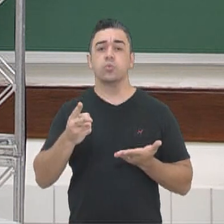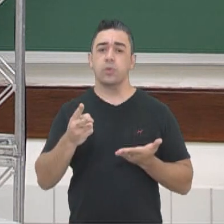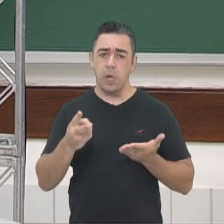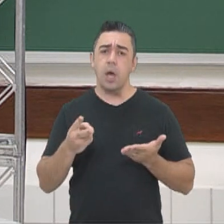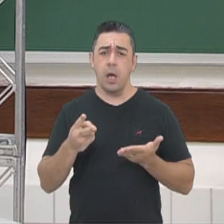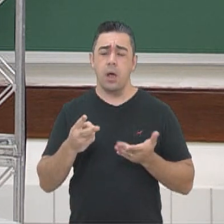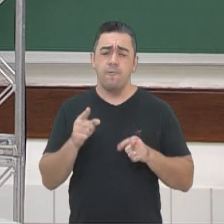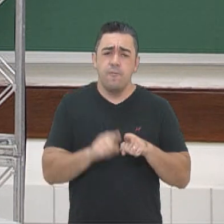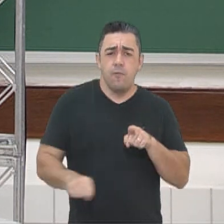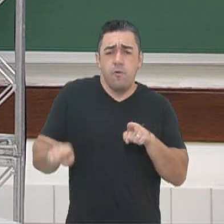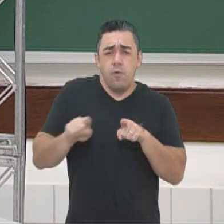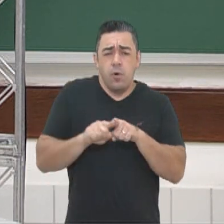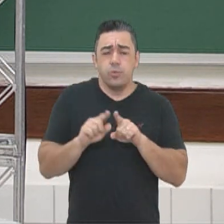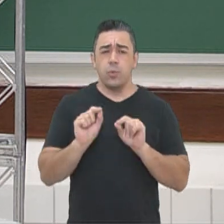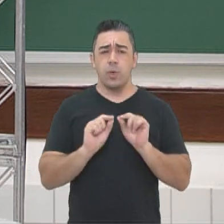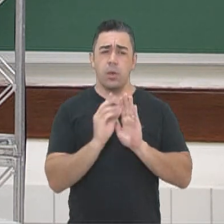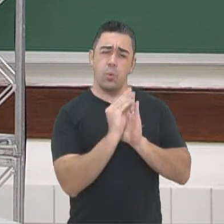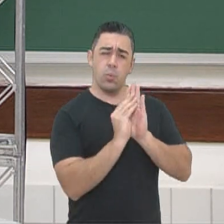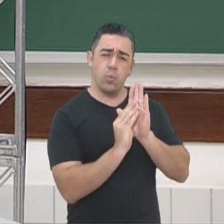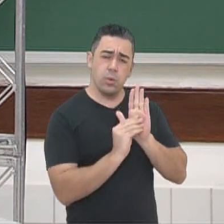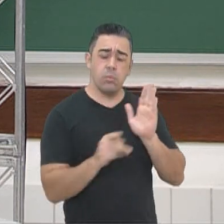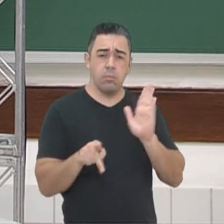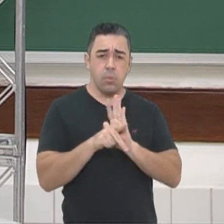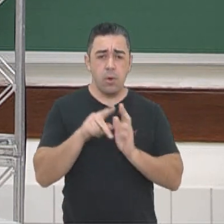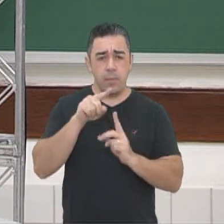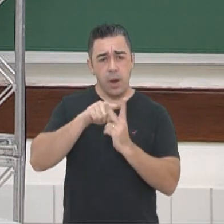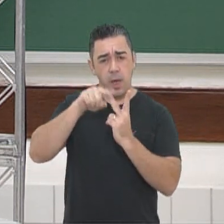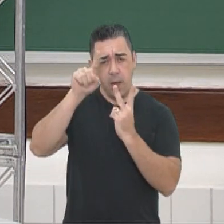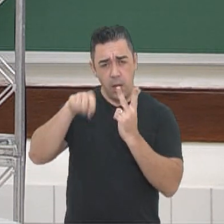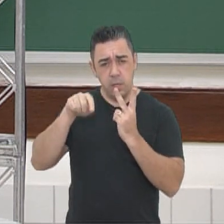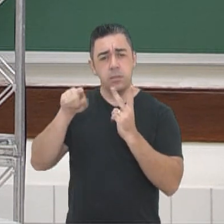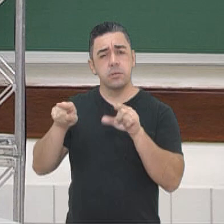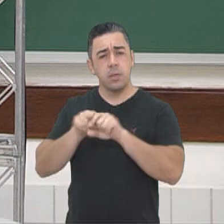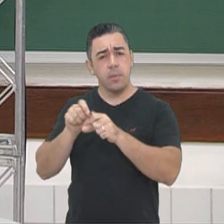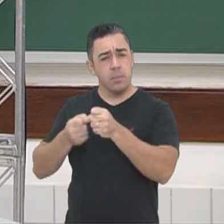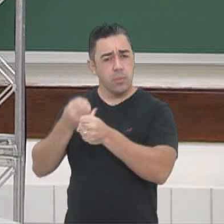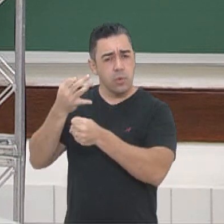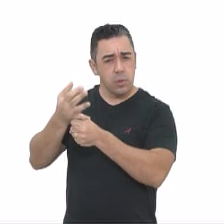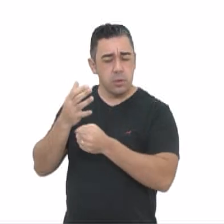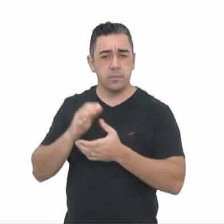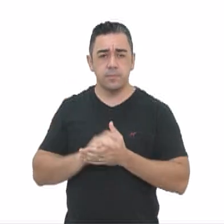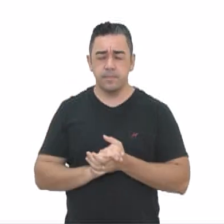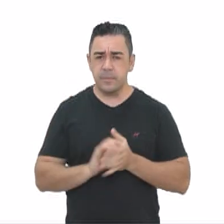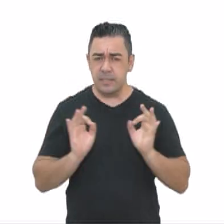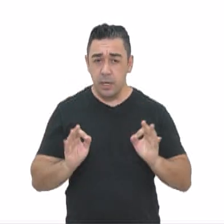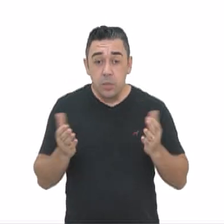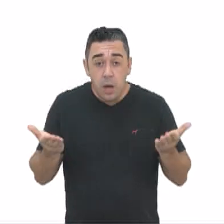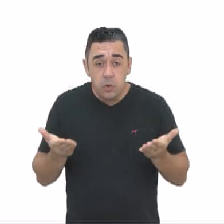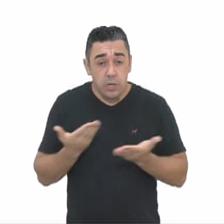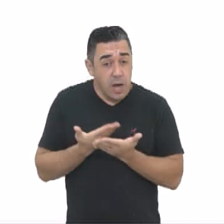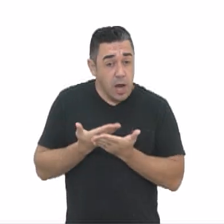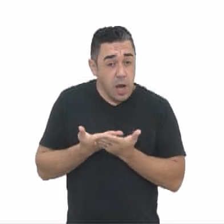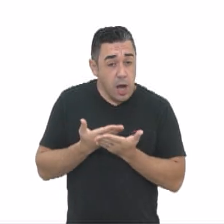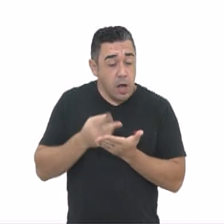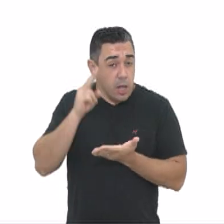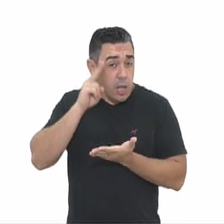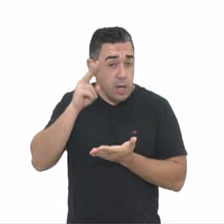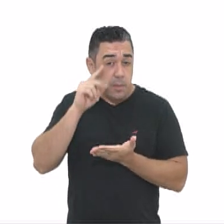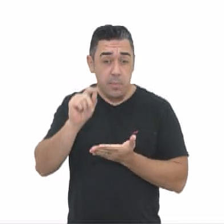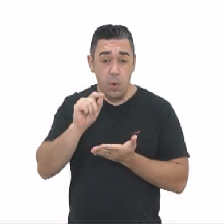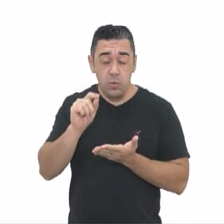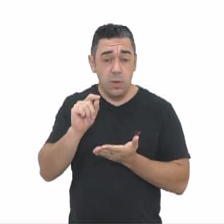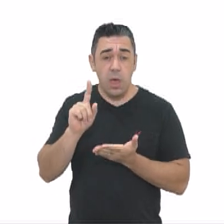de retomada dos conteúdos de raízes e potências, certo? Nessa aula nós vamos o quê? Relembrar